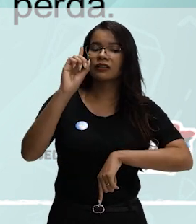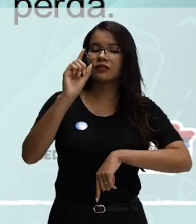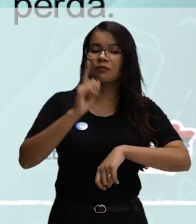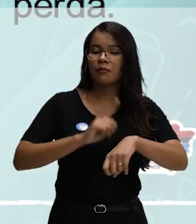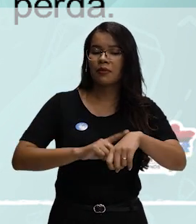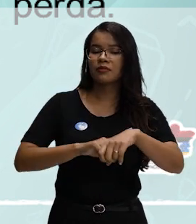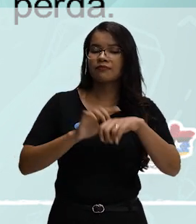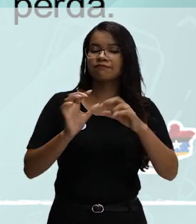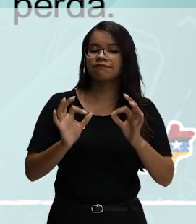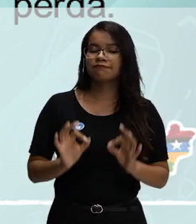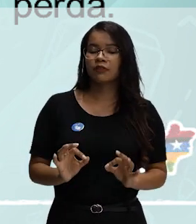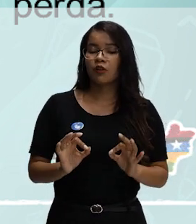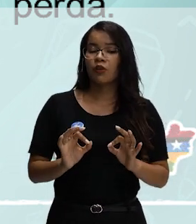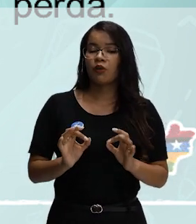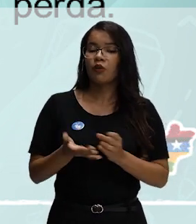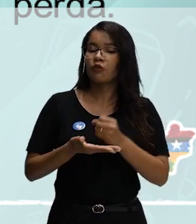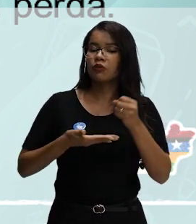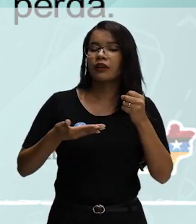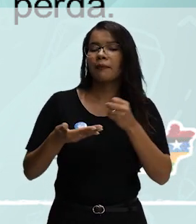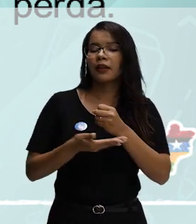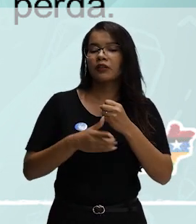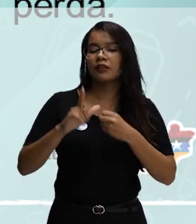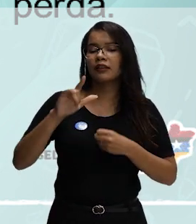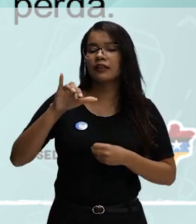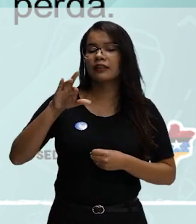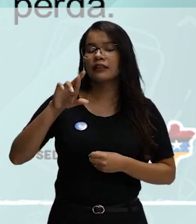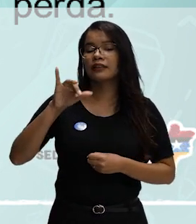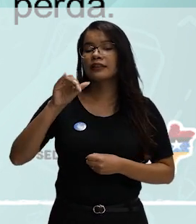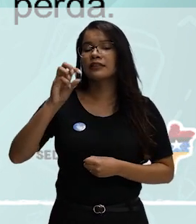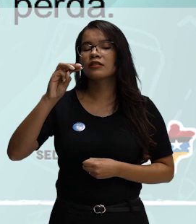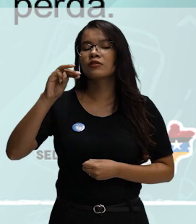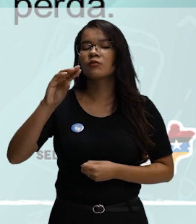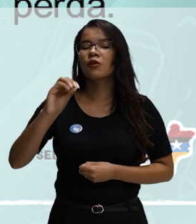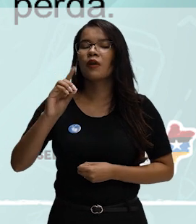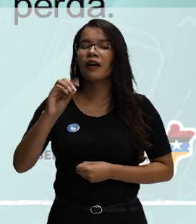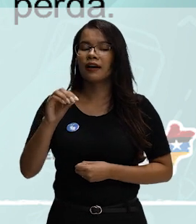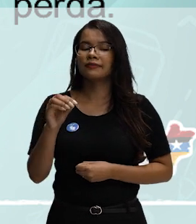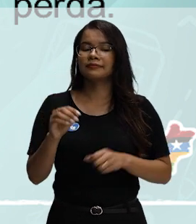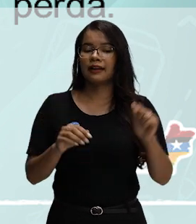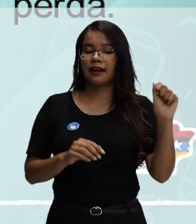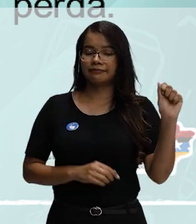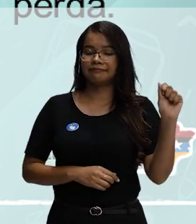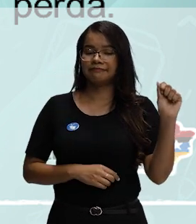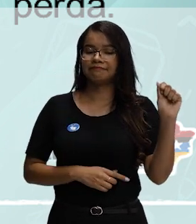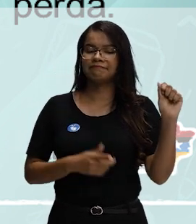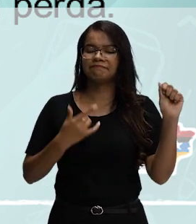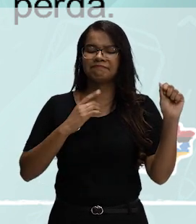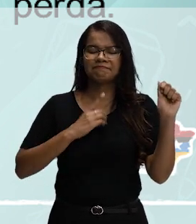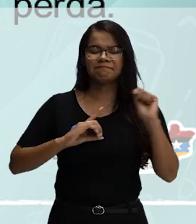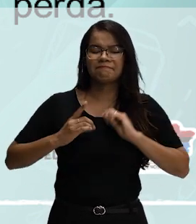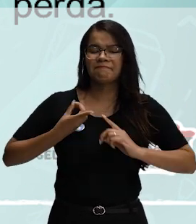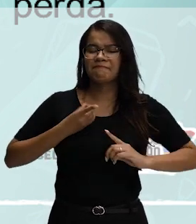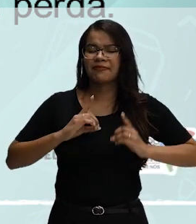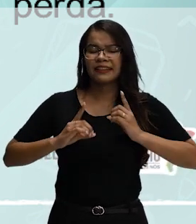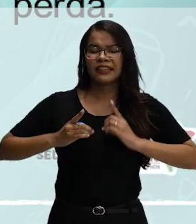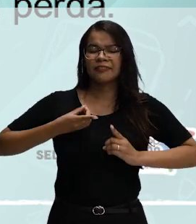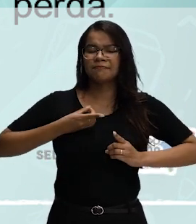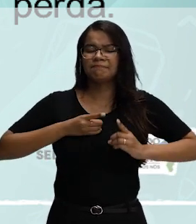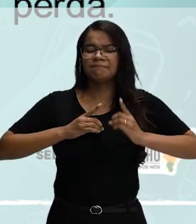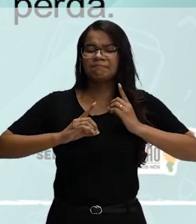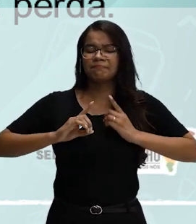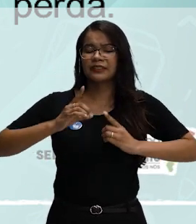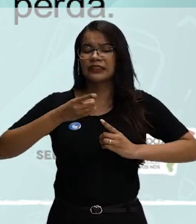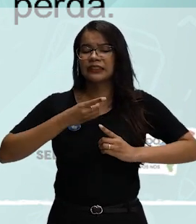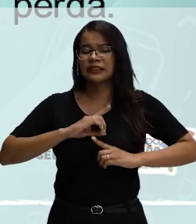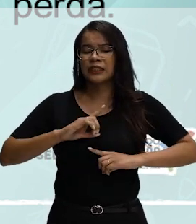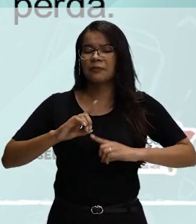é: letra A, angústia alimentada pela constatação da irreversibilidade